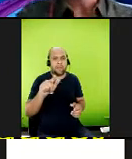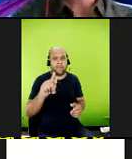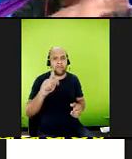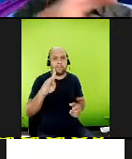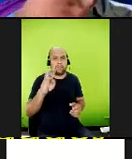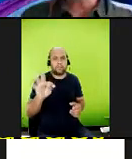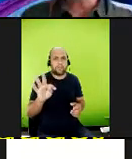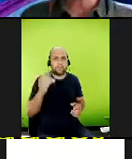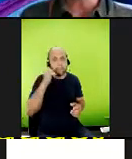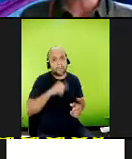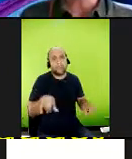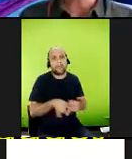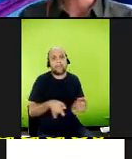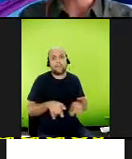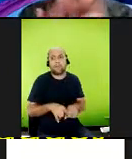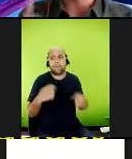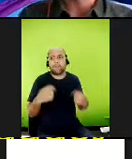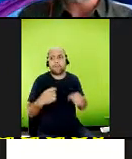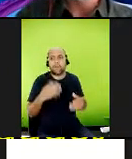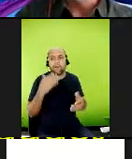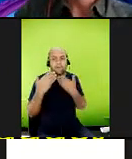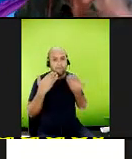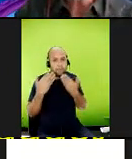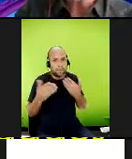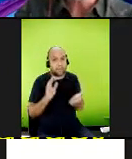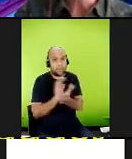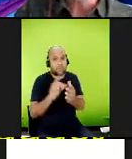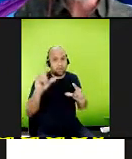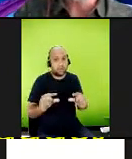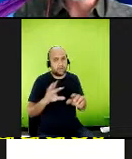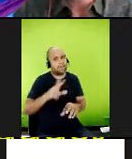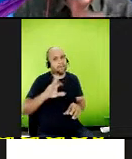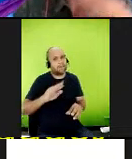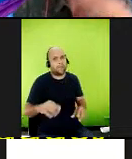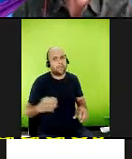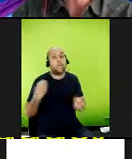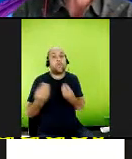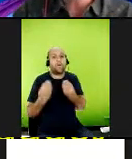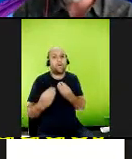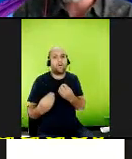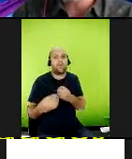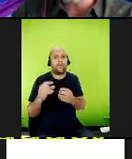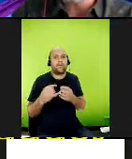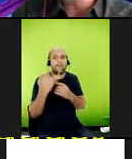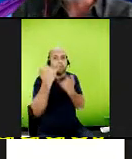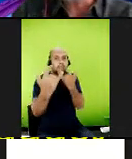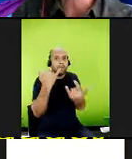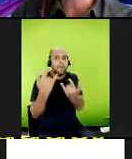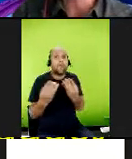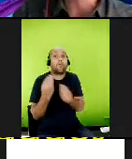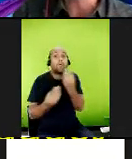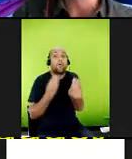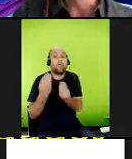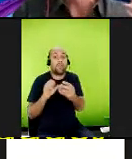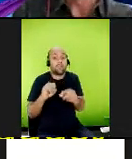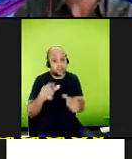também então vamos sair dessa conversa de que um grupo melhor porque não é e o que que a gente faz para Trair e vocês precisam agir em prol disso se você